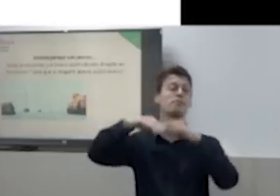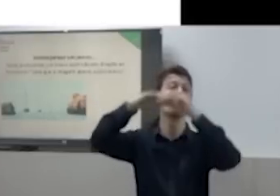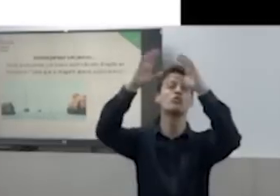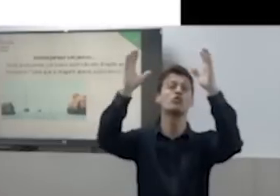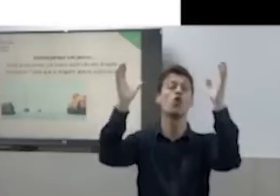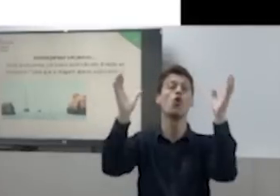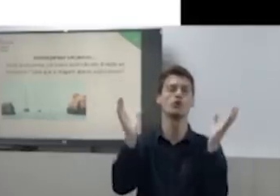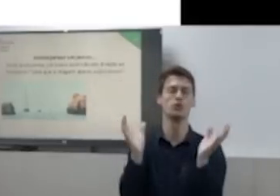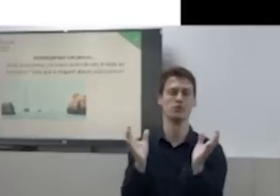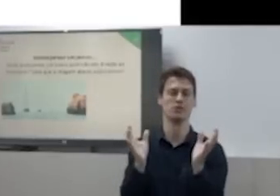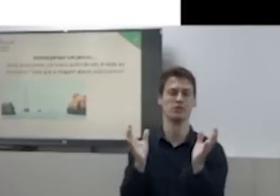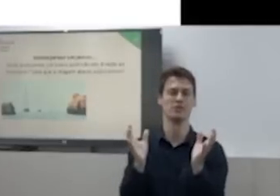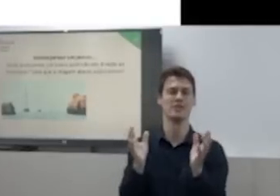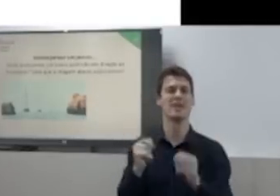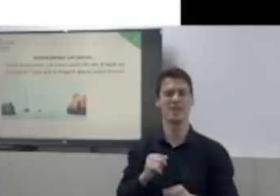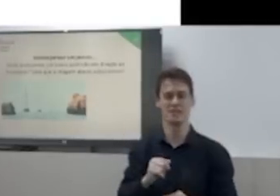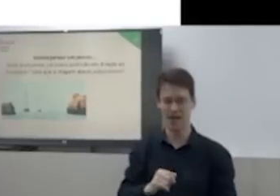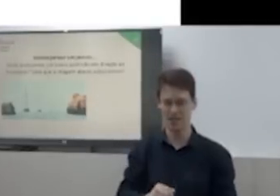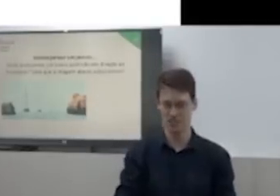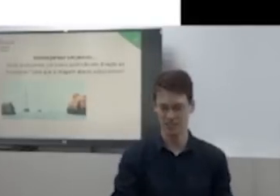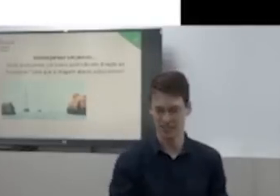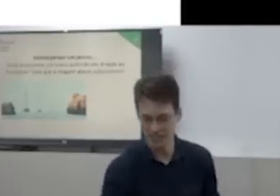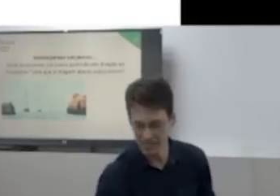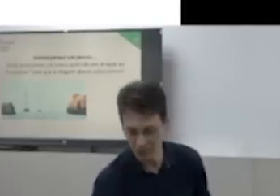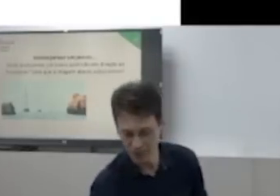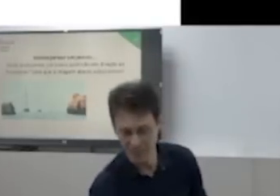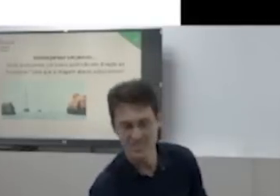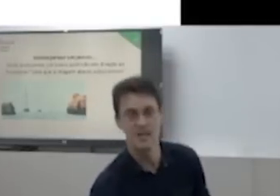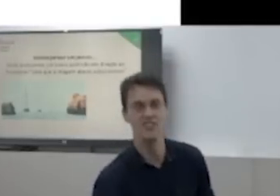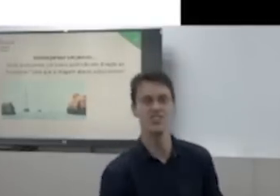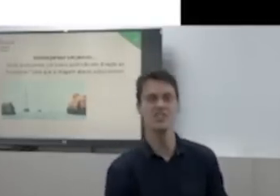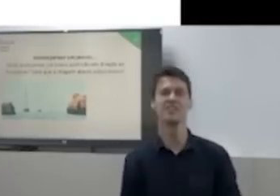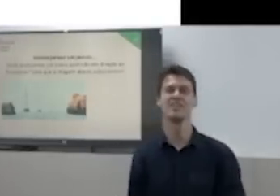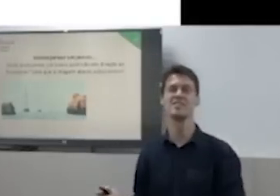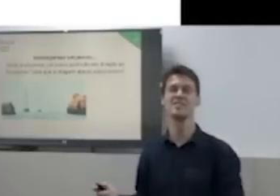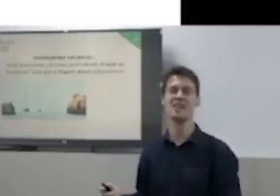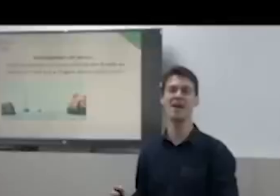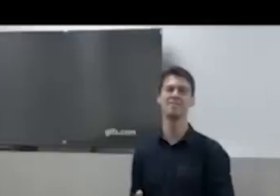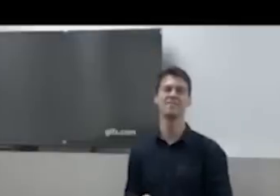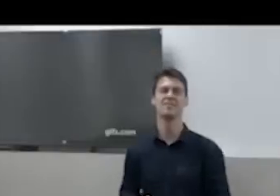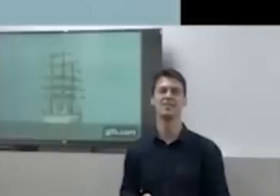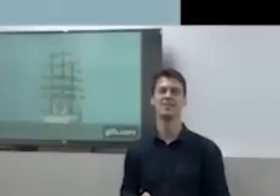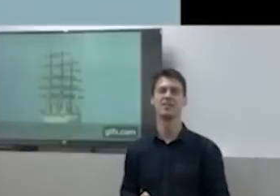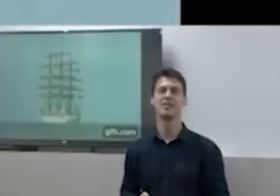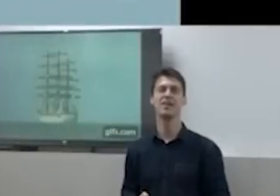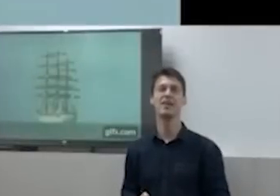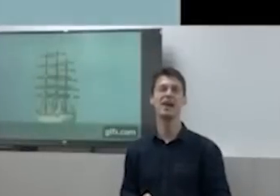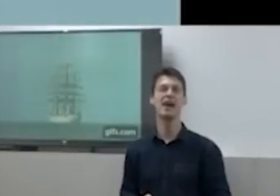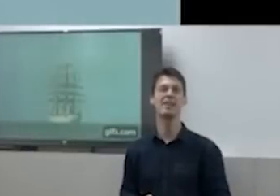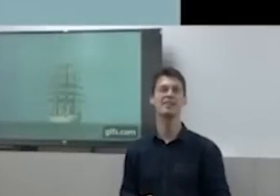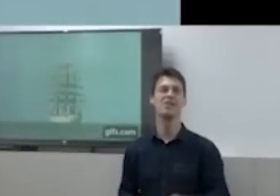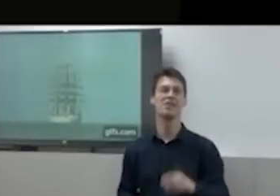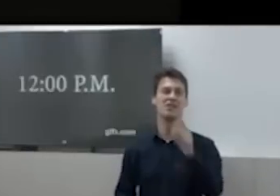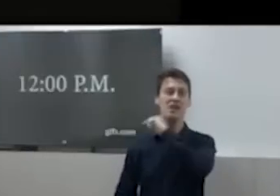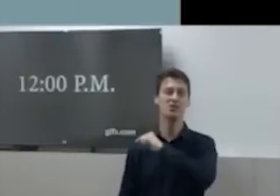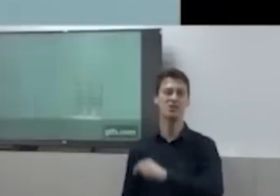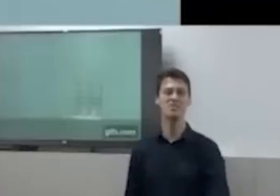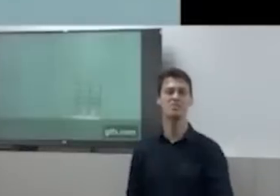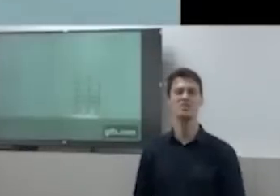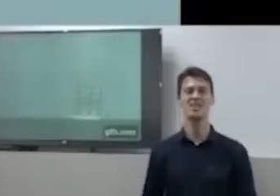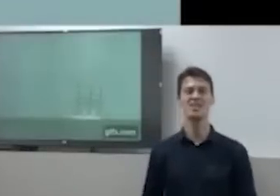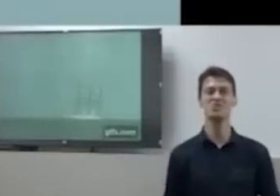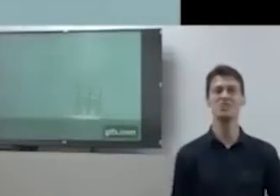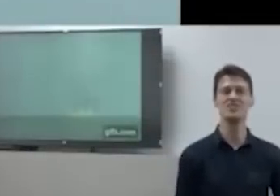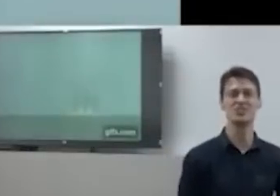encolhendo por um todo. Essa imagem, infelizmente, está errada.